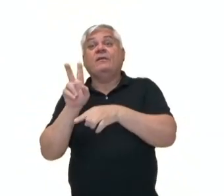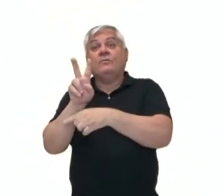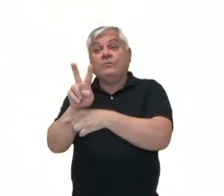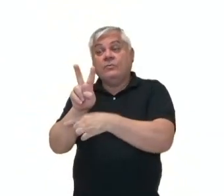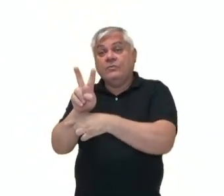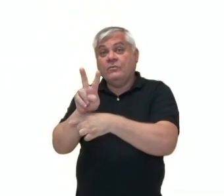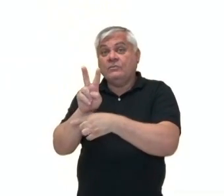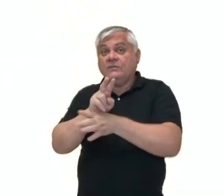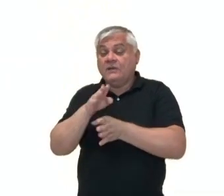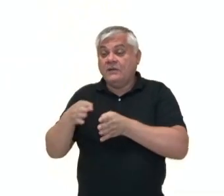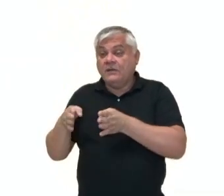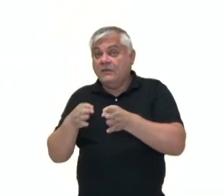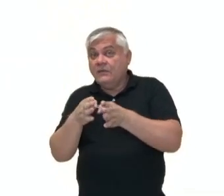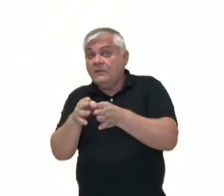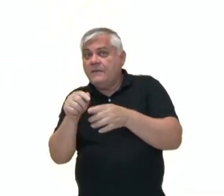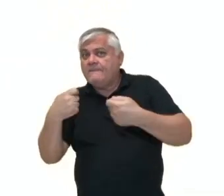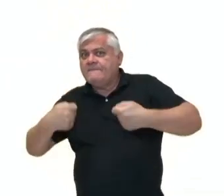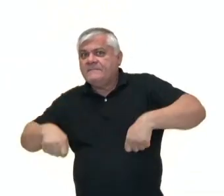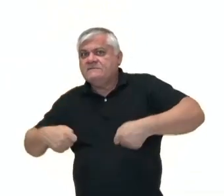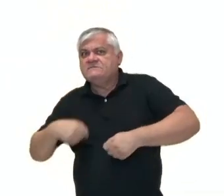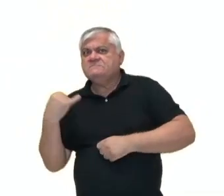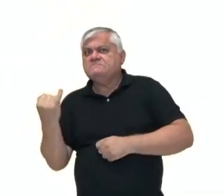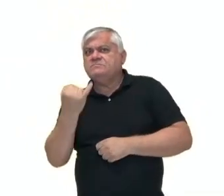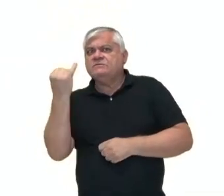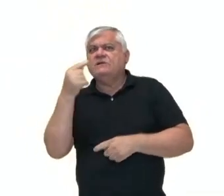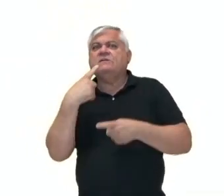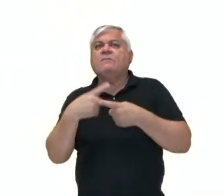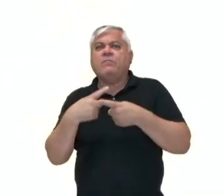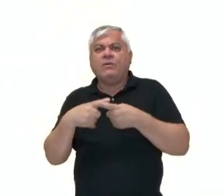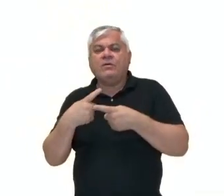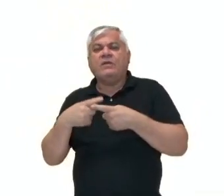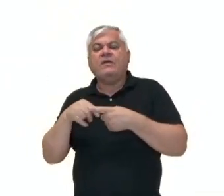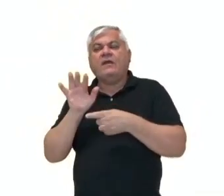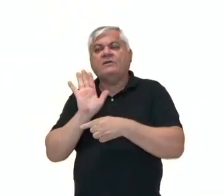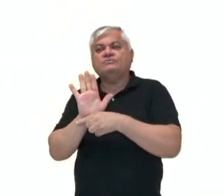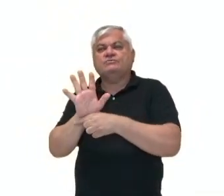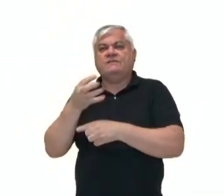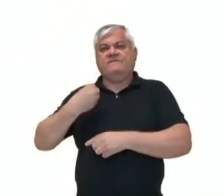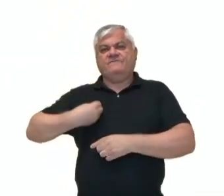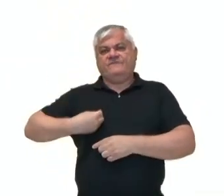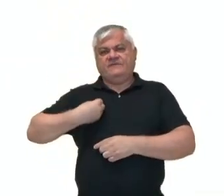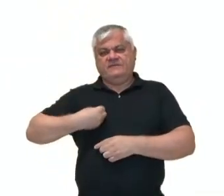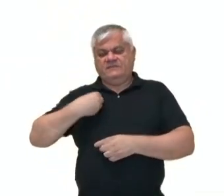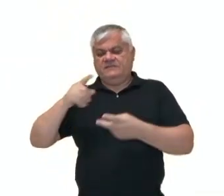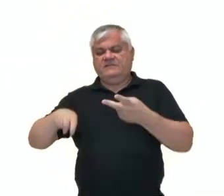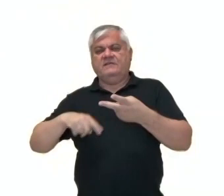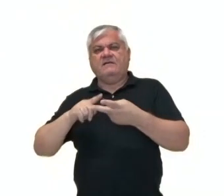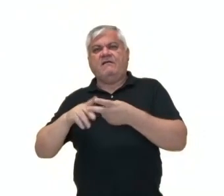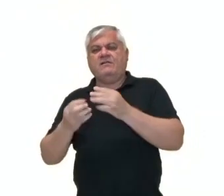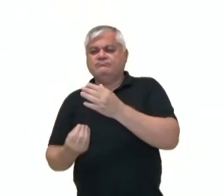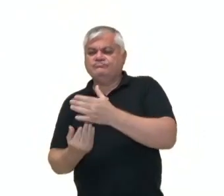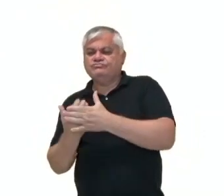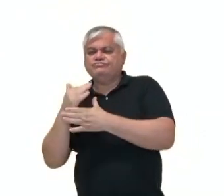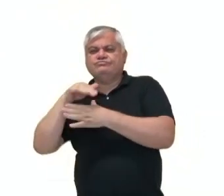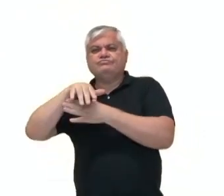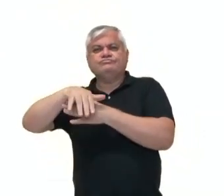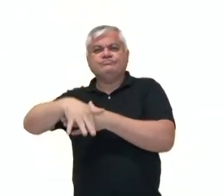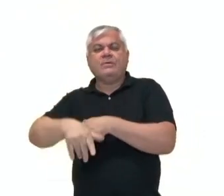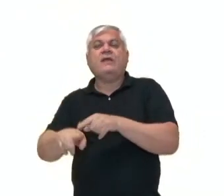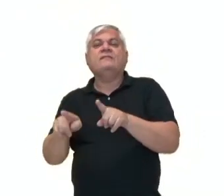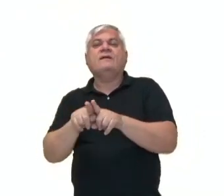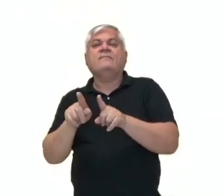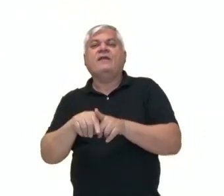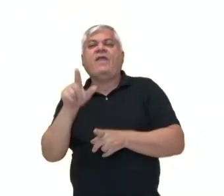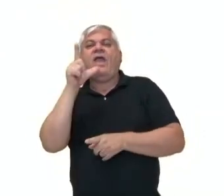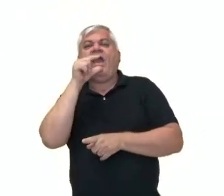desses rios é importantíssimo, por quê? Para a manutenção da vida, preservação das nascentes e para a disponibilidade de